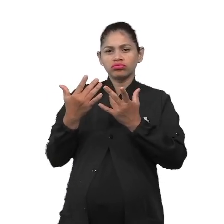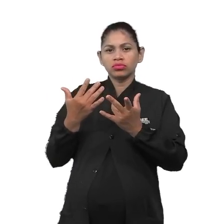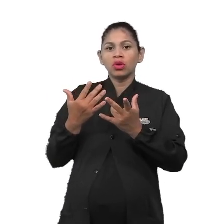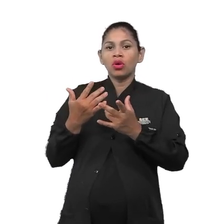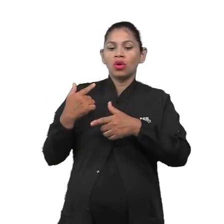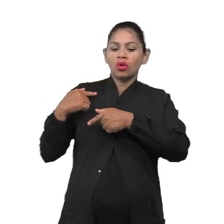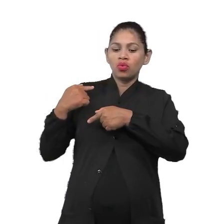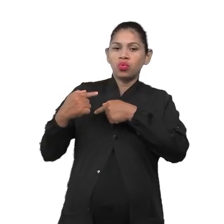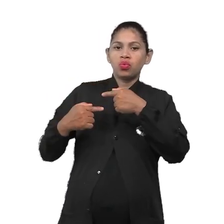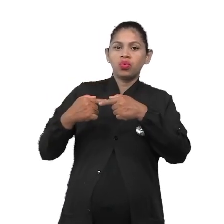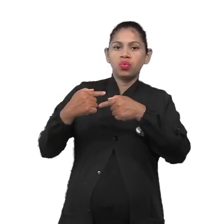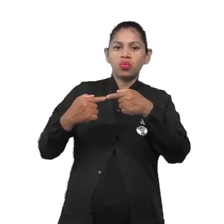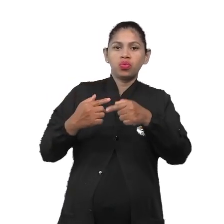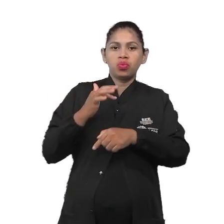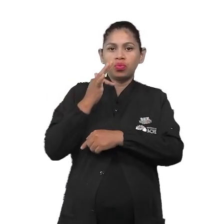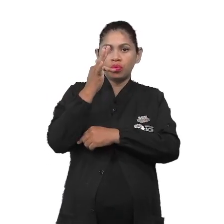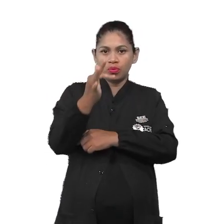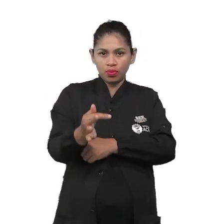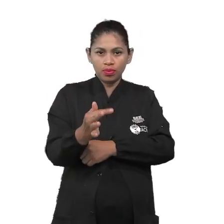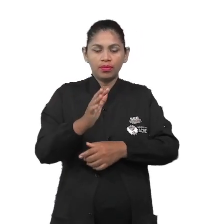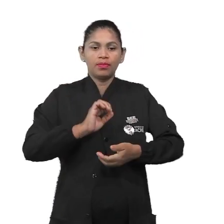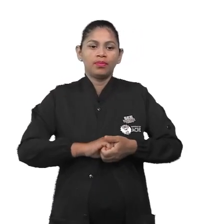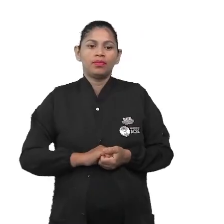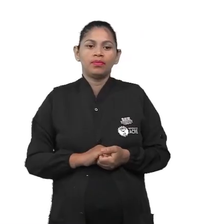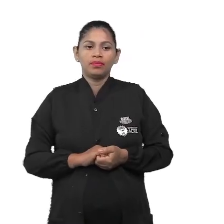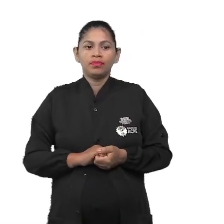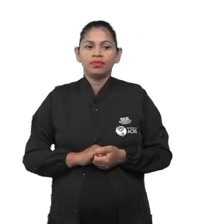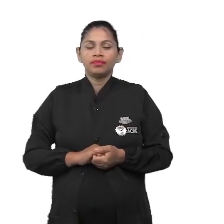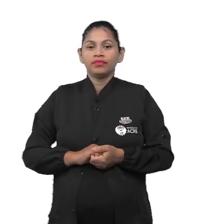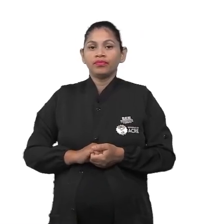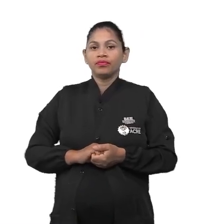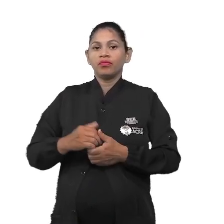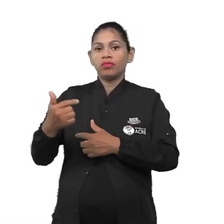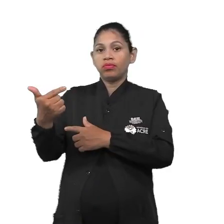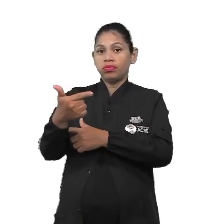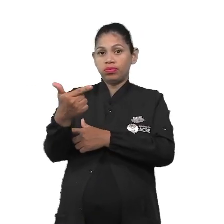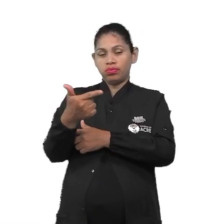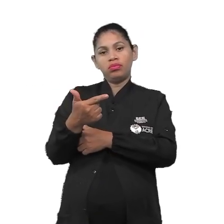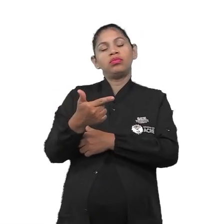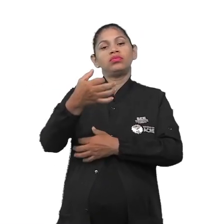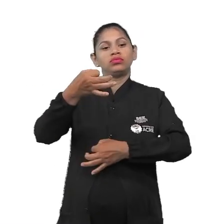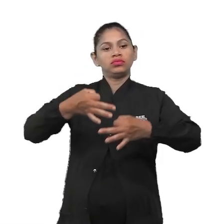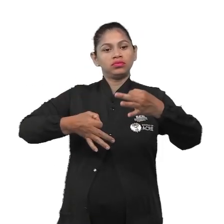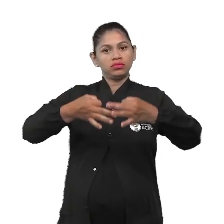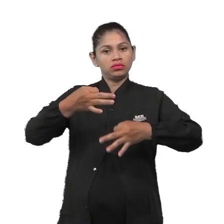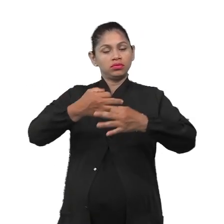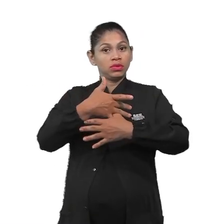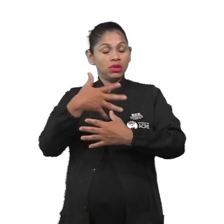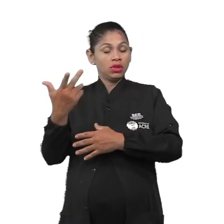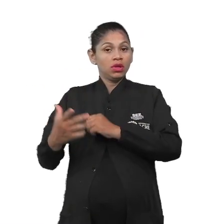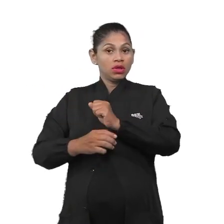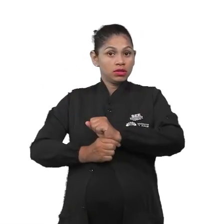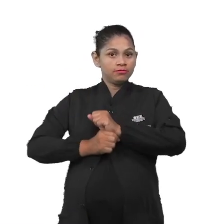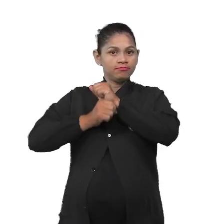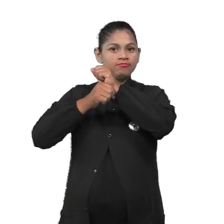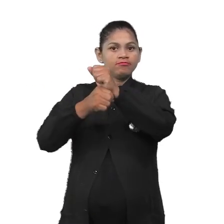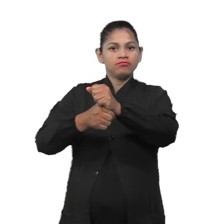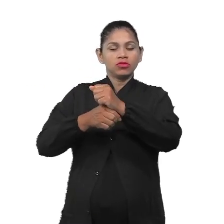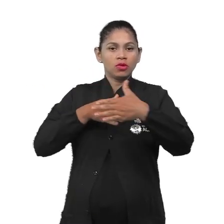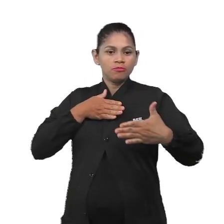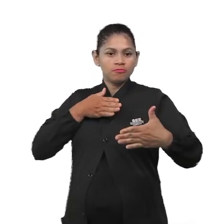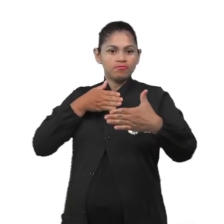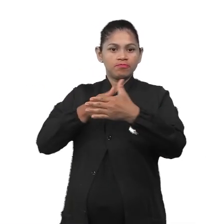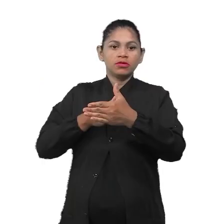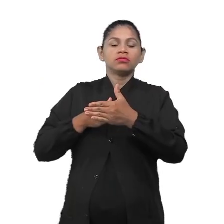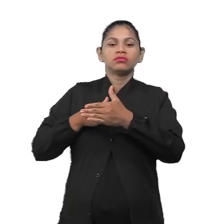Segundo, justiça ambiental. Garantir que os impactos ambientais negativos não